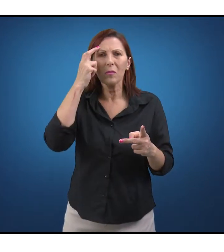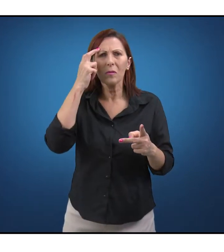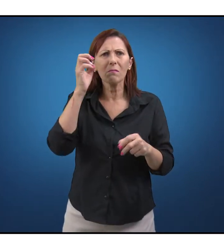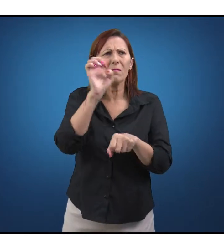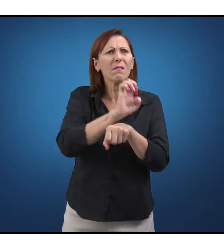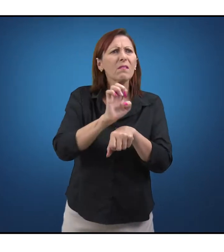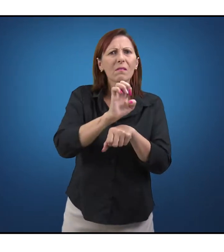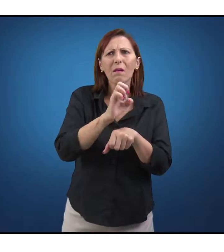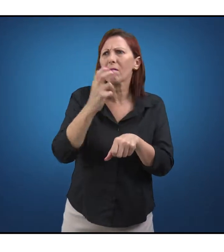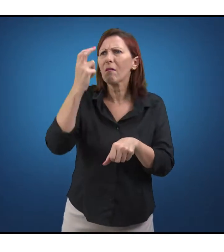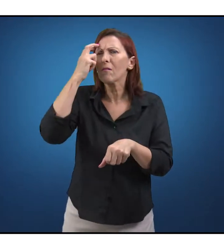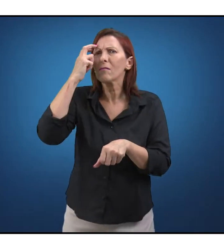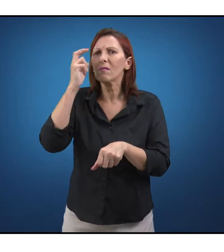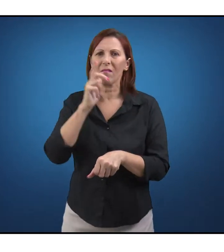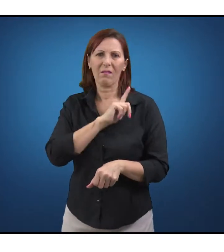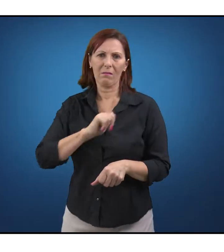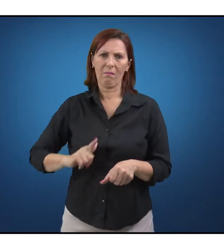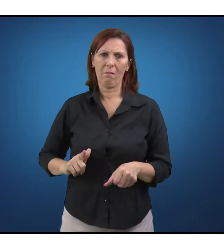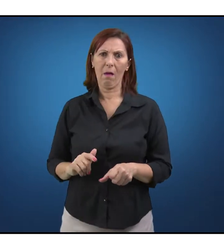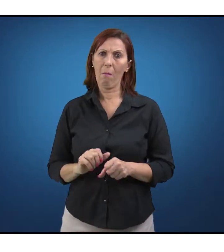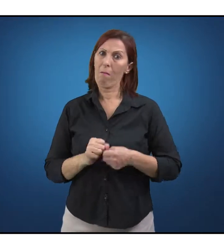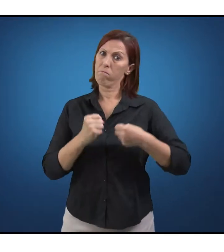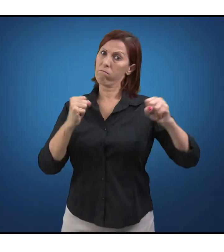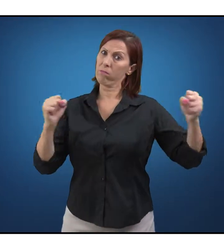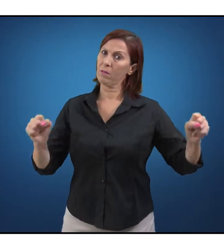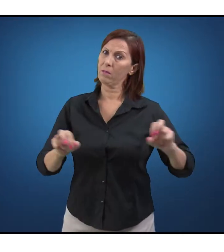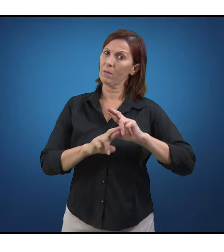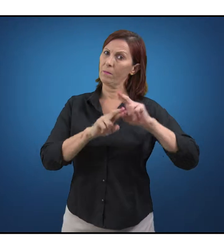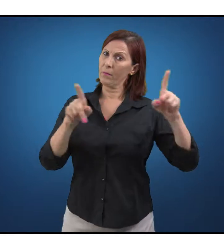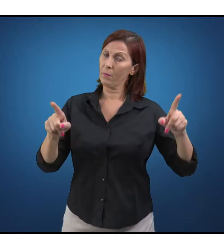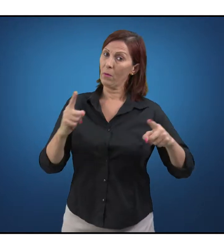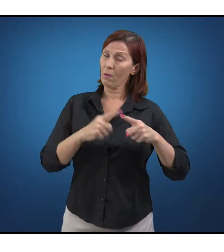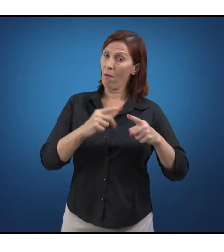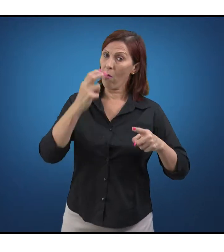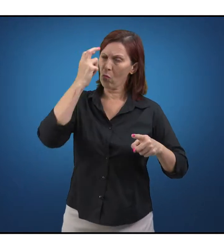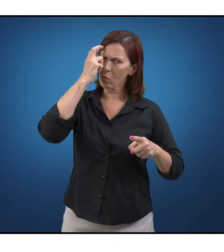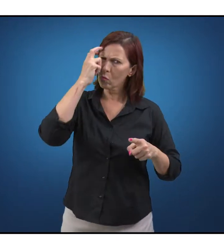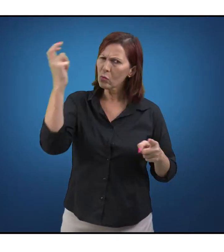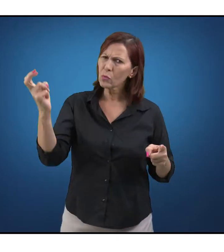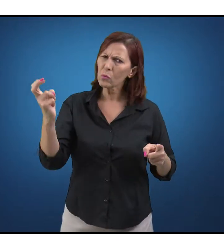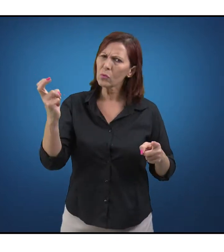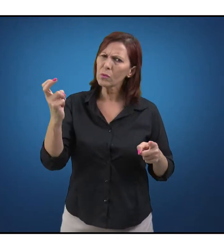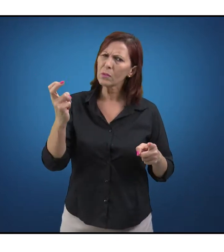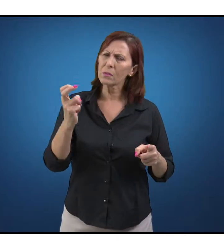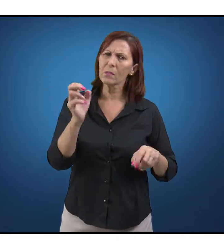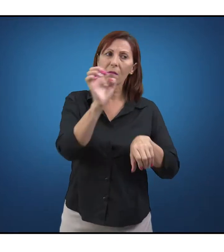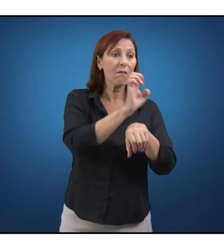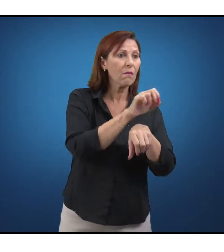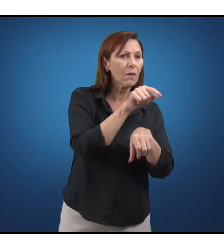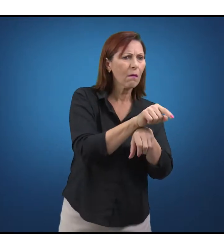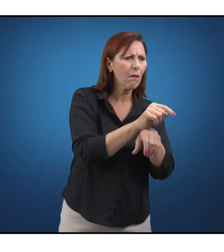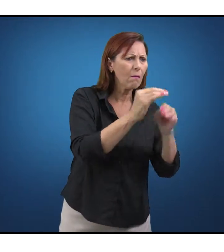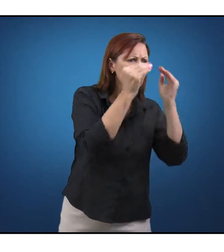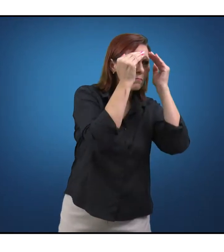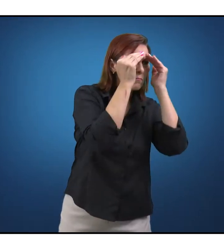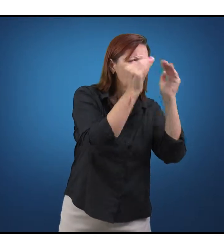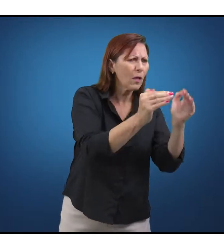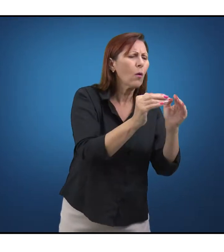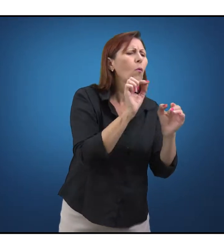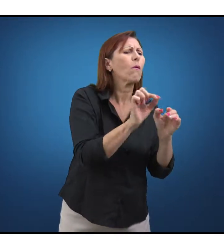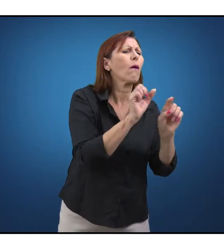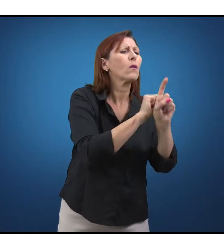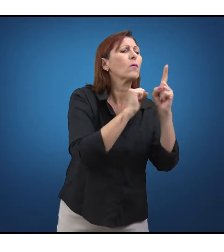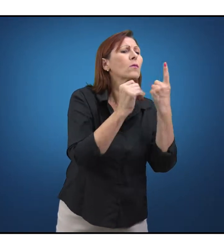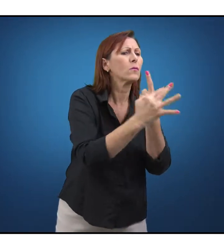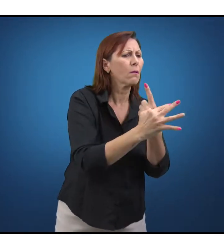governo? Há uma grande diferença. A cultura de Estado, ela obedece o que aquela